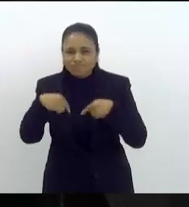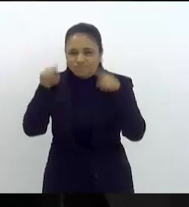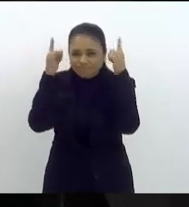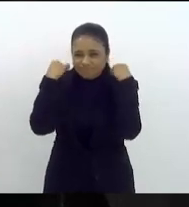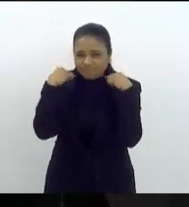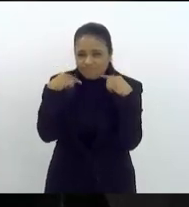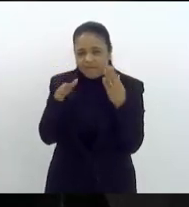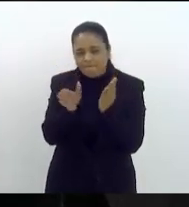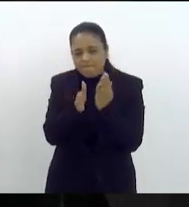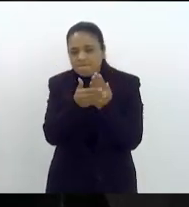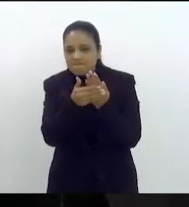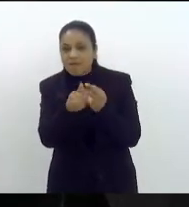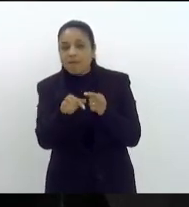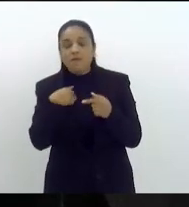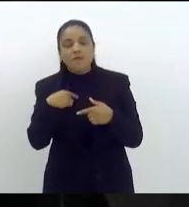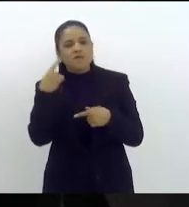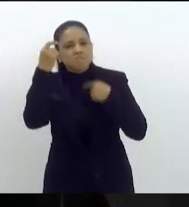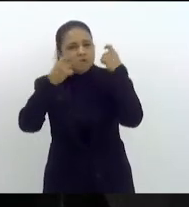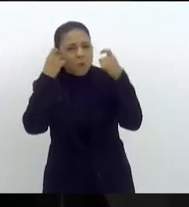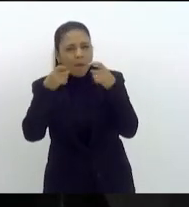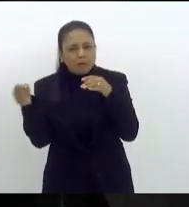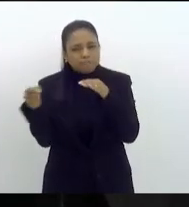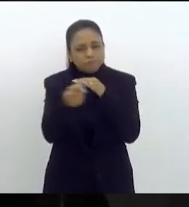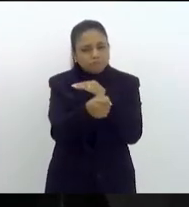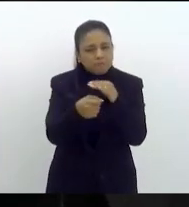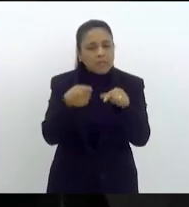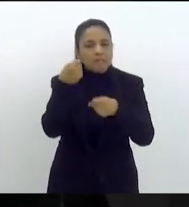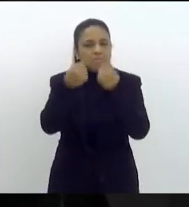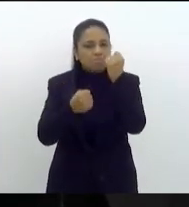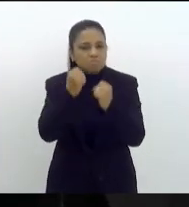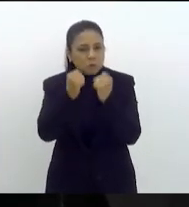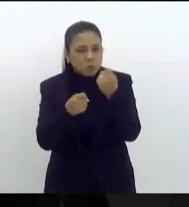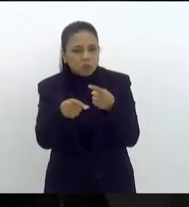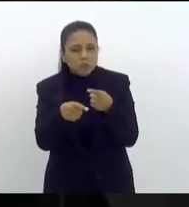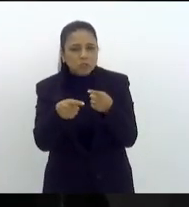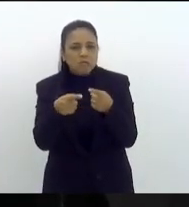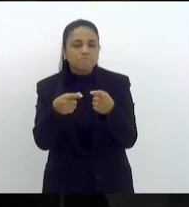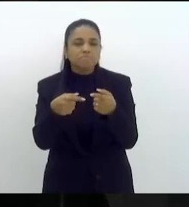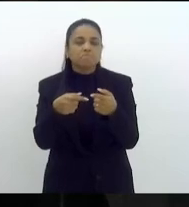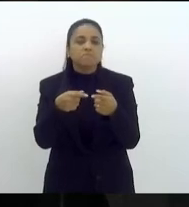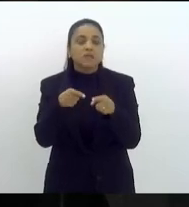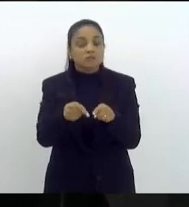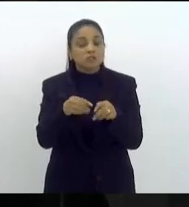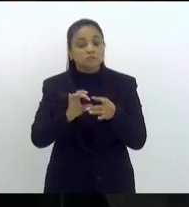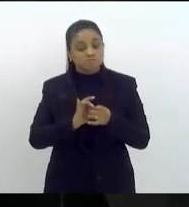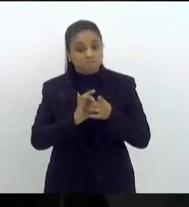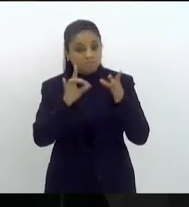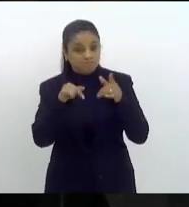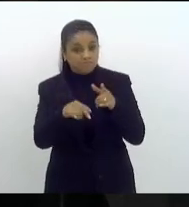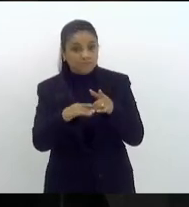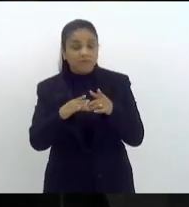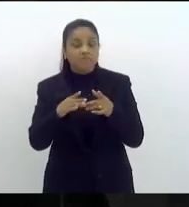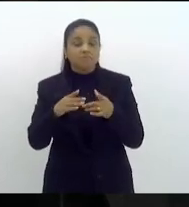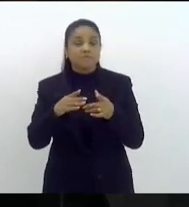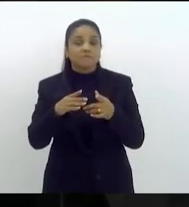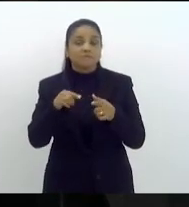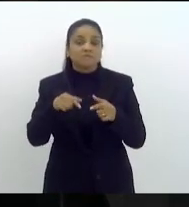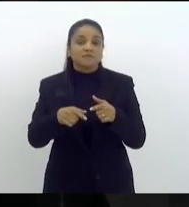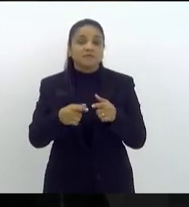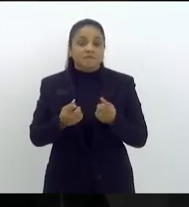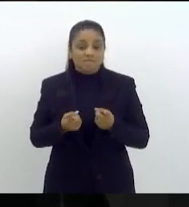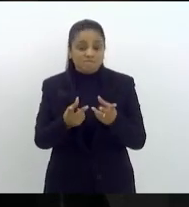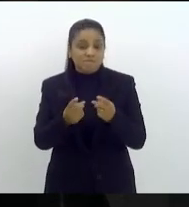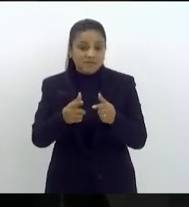e aí quando a gente traz uma discussão para autorizar a fabricação e a comercialização de armas no Rio de Janeiro